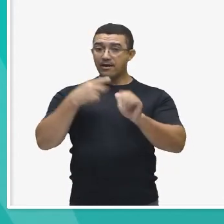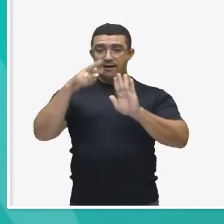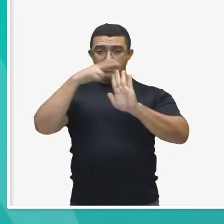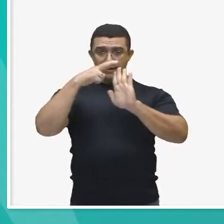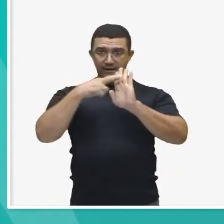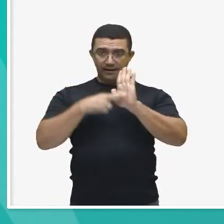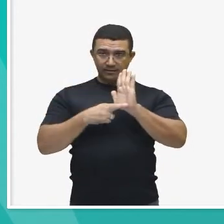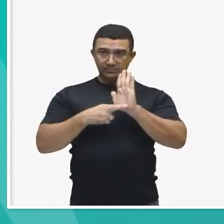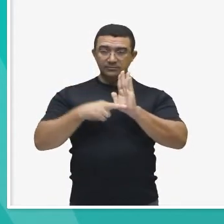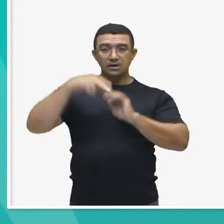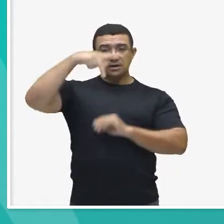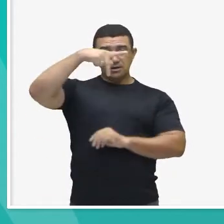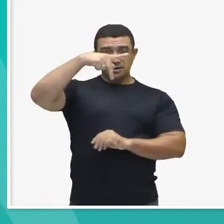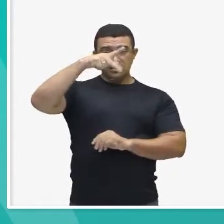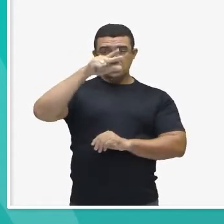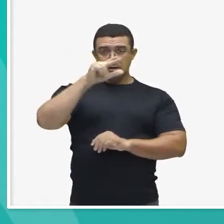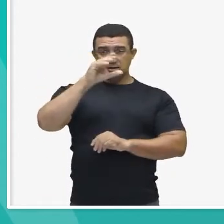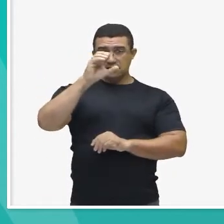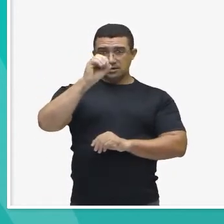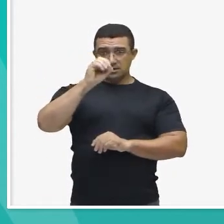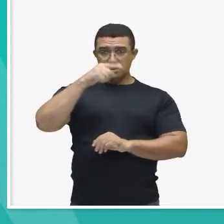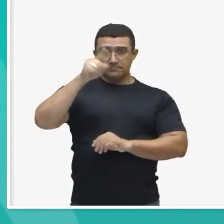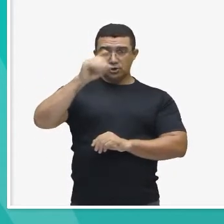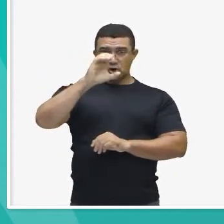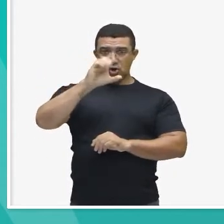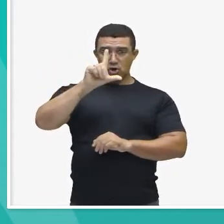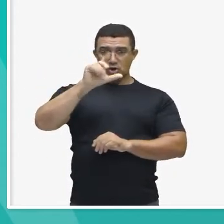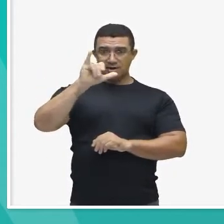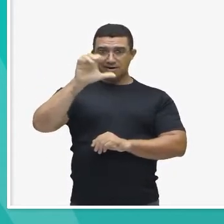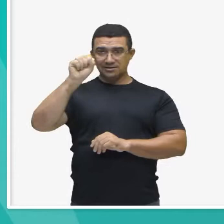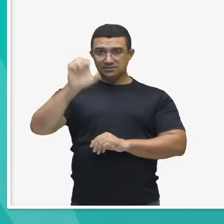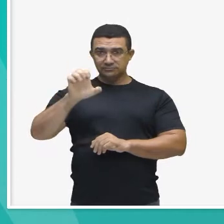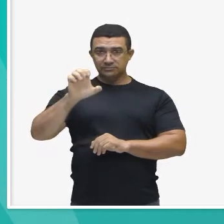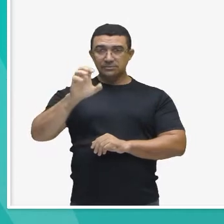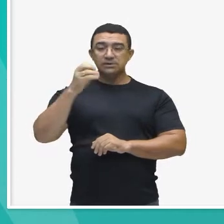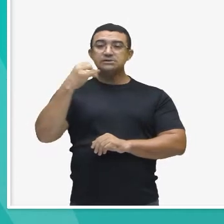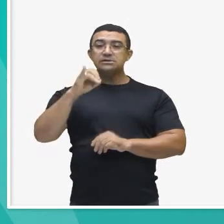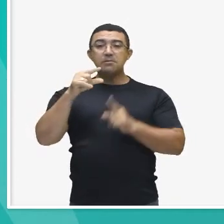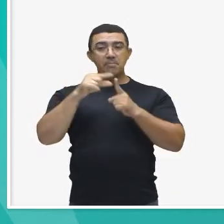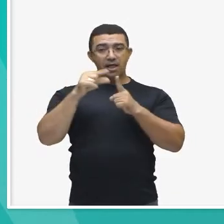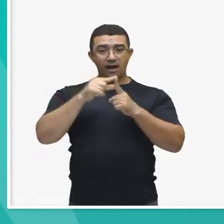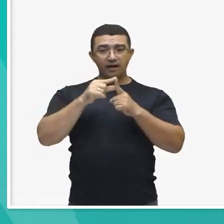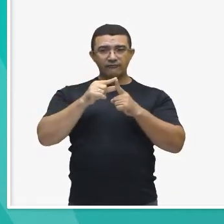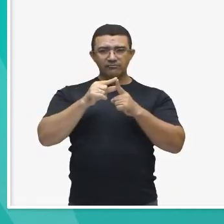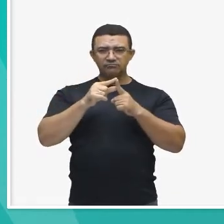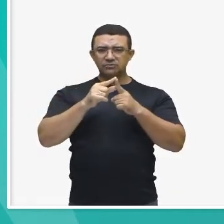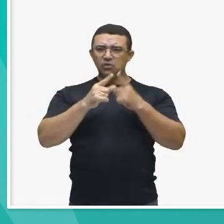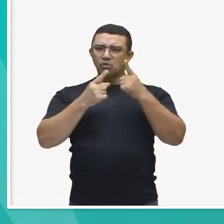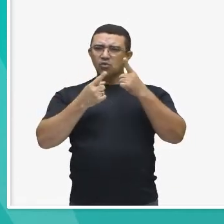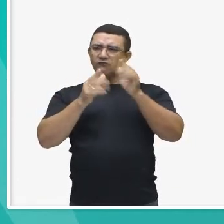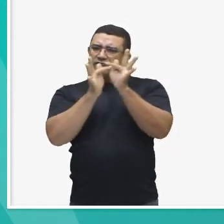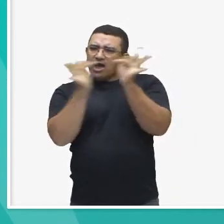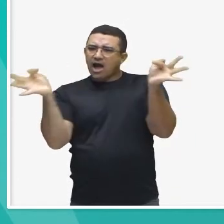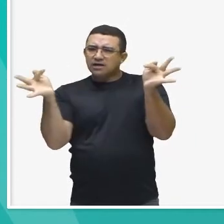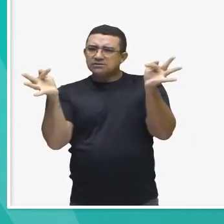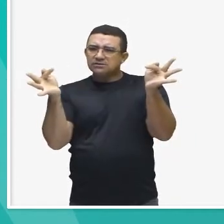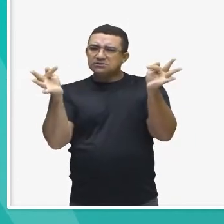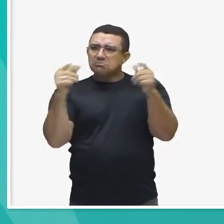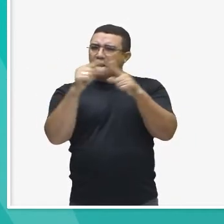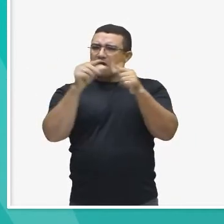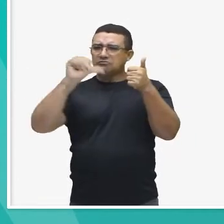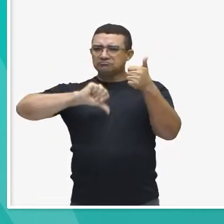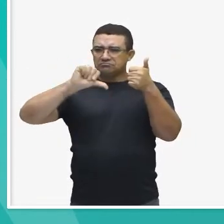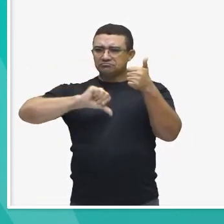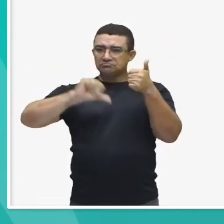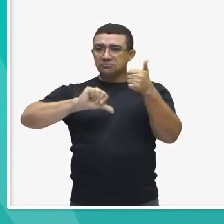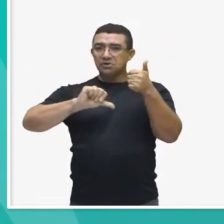de próclise, né? Quando vem com palavras ou expressões negativas. Quando estas atraem o pronome para antes